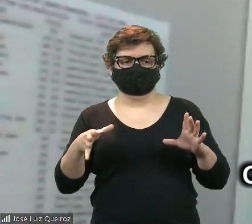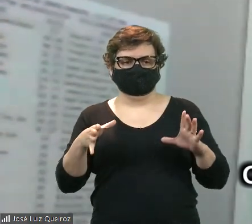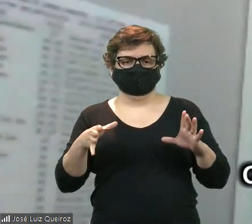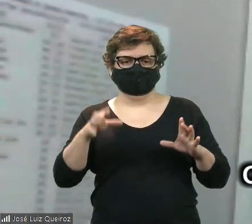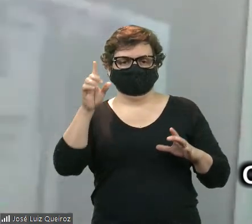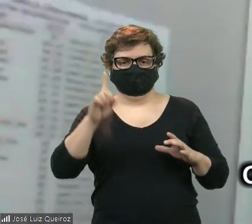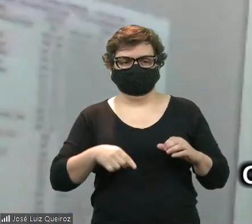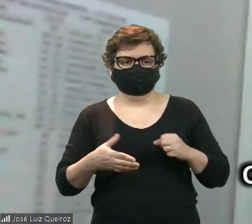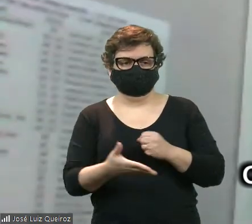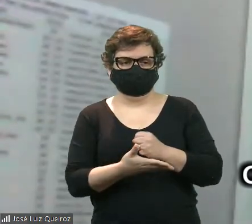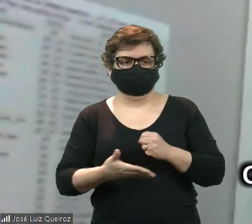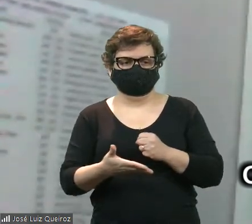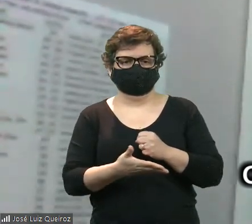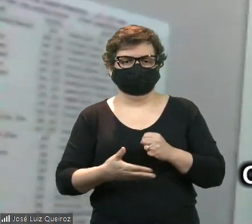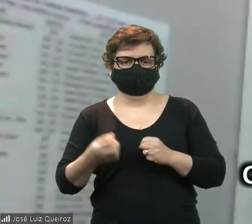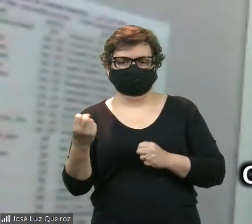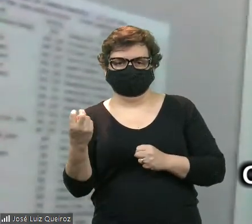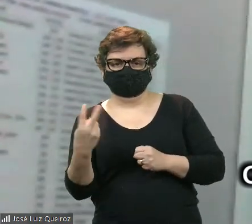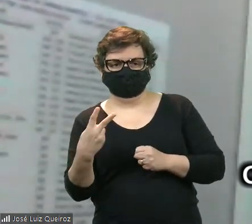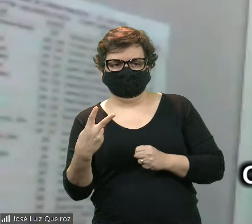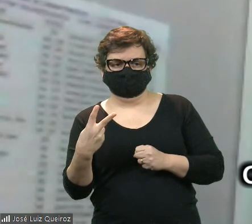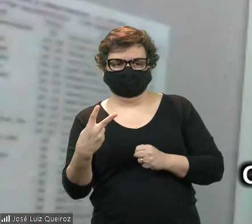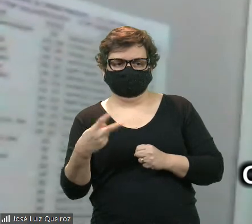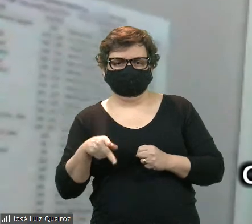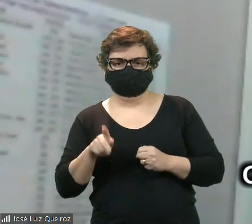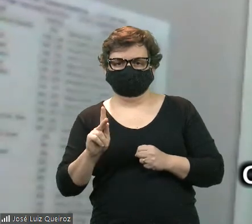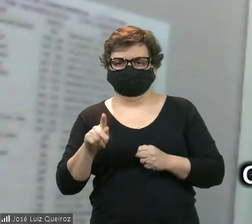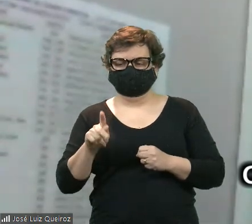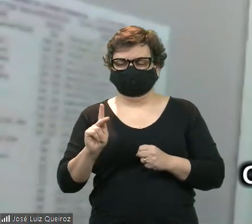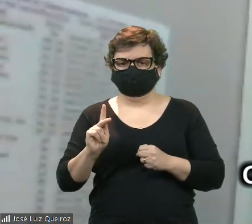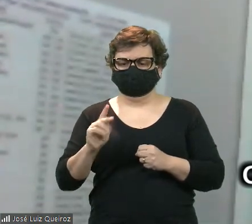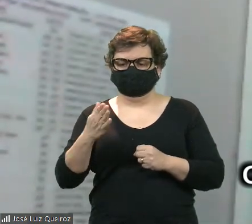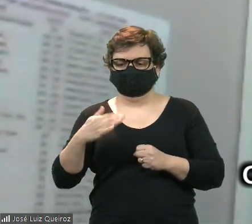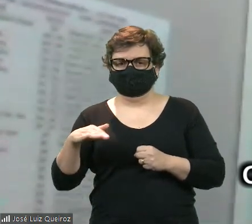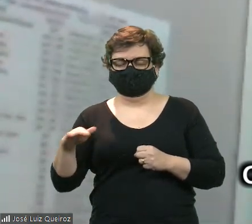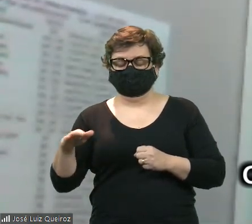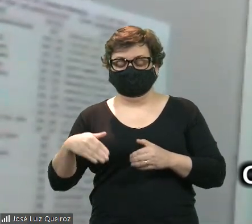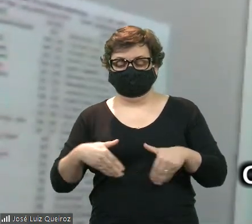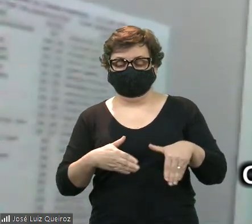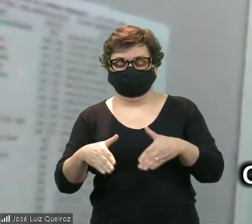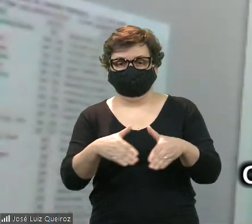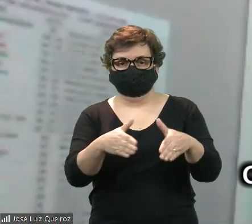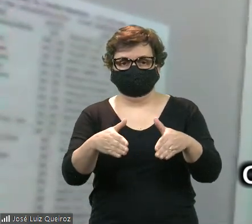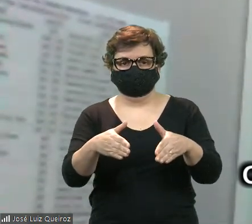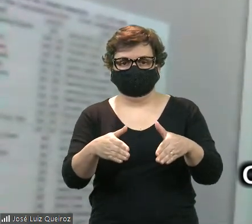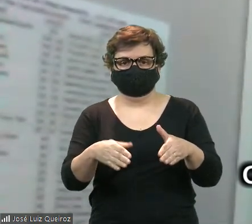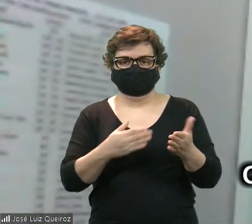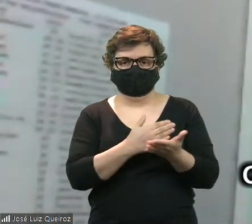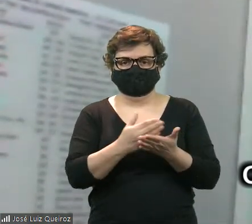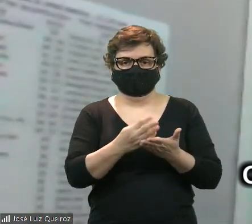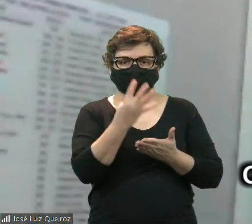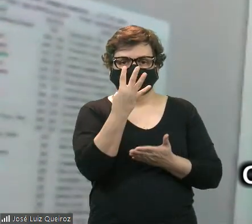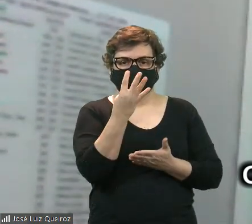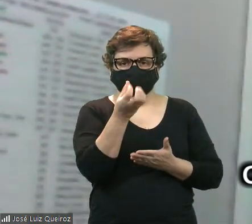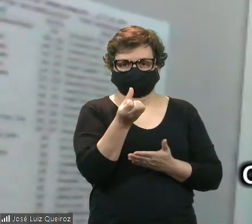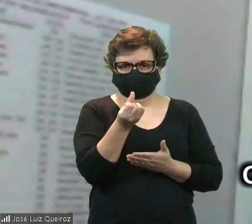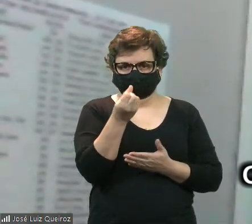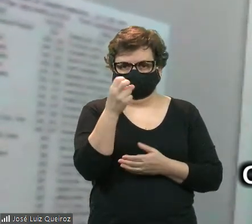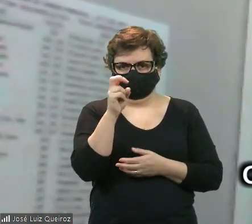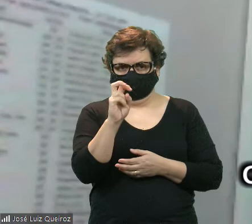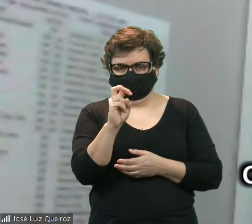é basicamente de 2,5 km da extensão. Ela vai do quilômetro 465